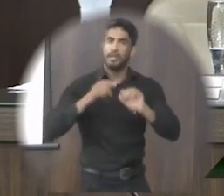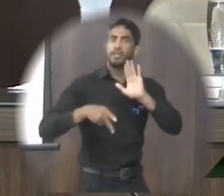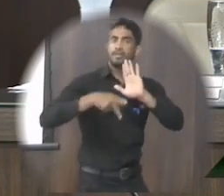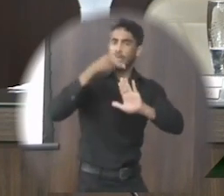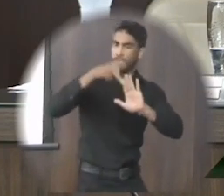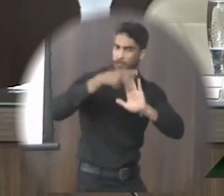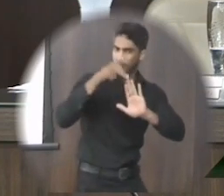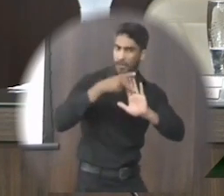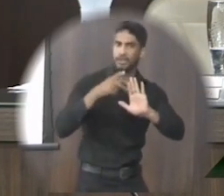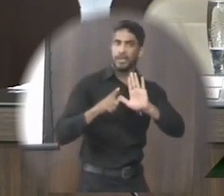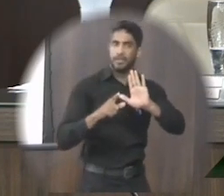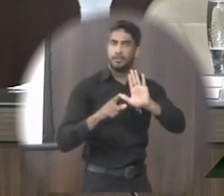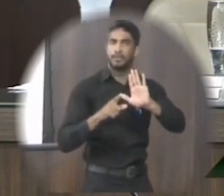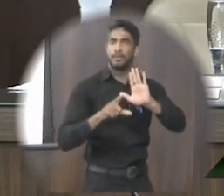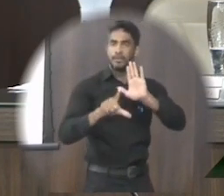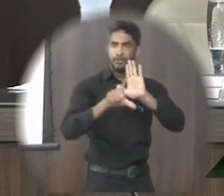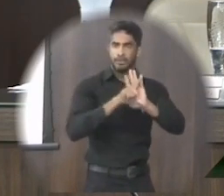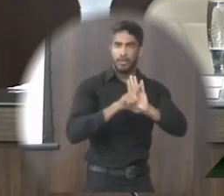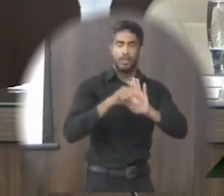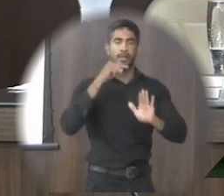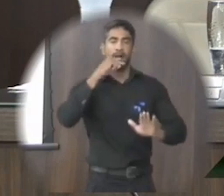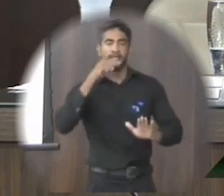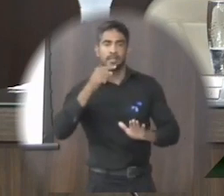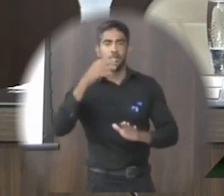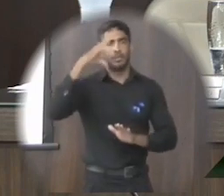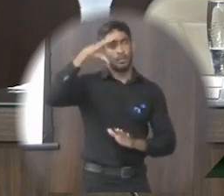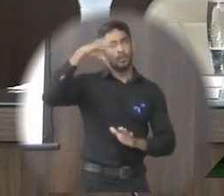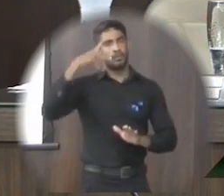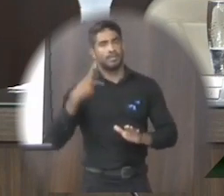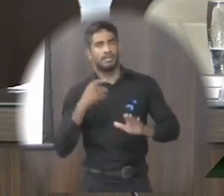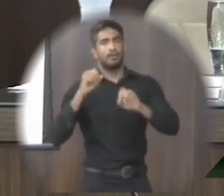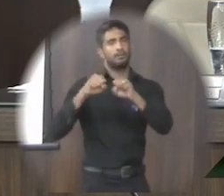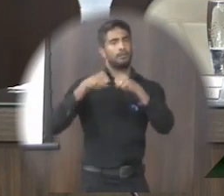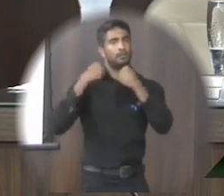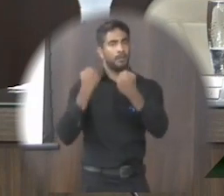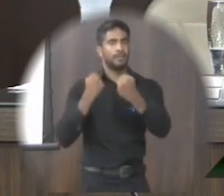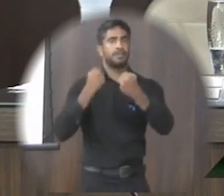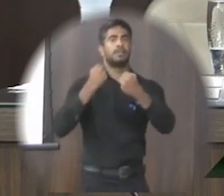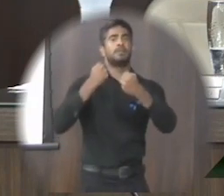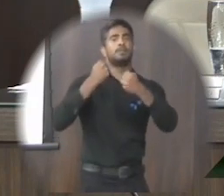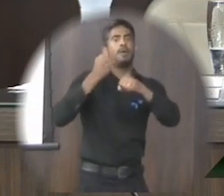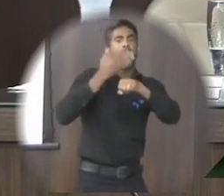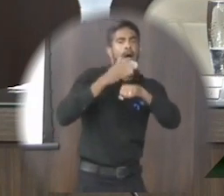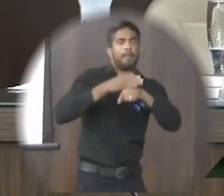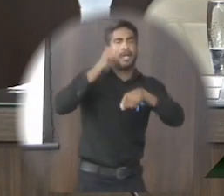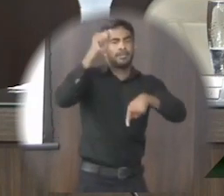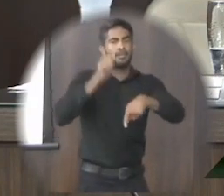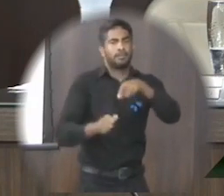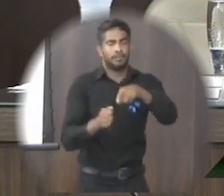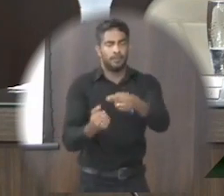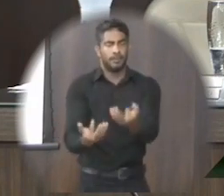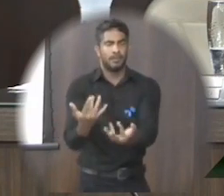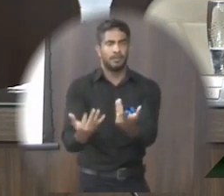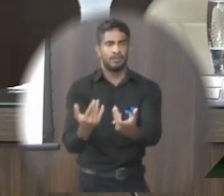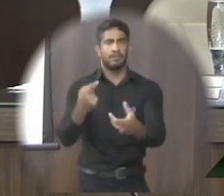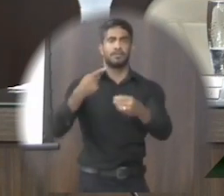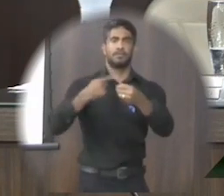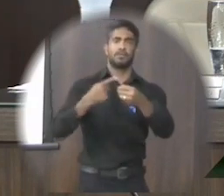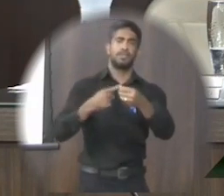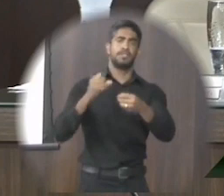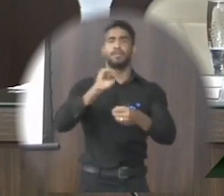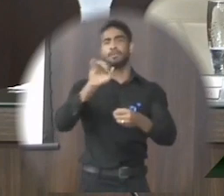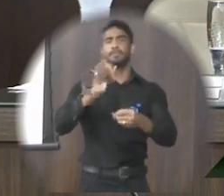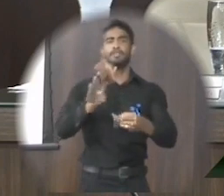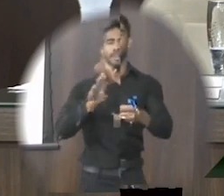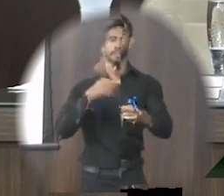de lei institui a Semana Municipal de Conscientização, Prevenção e Combate à Prática de Queimadas Urbanas e Rurais no município de Janaúba, que tem